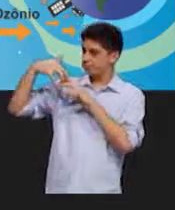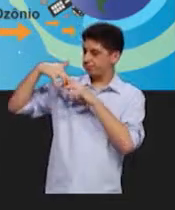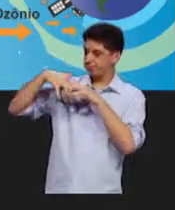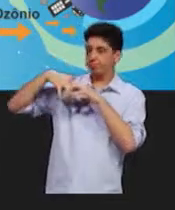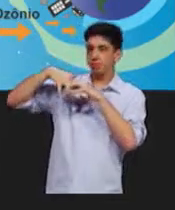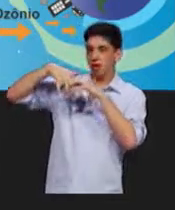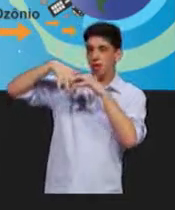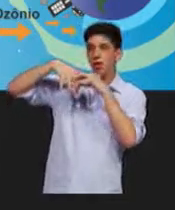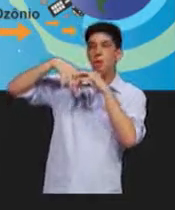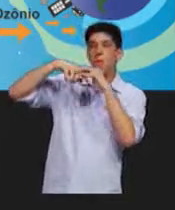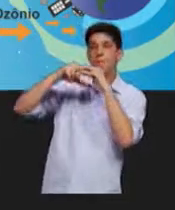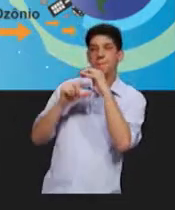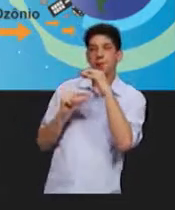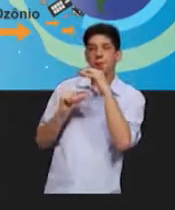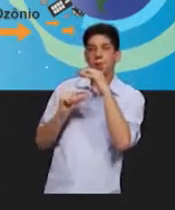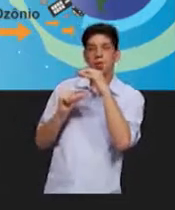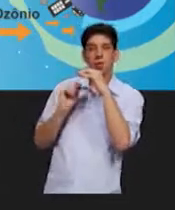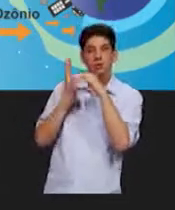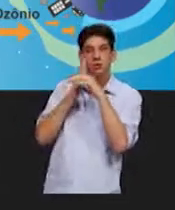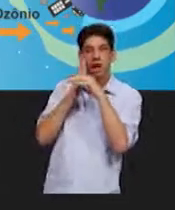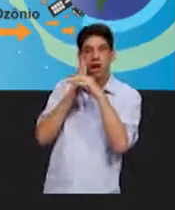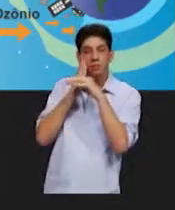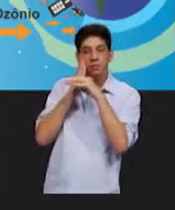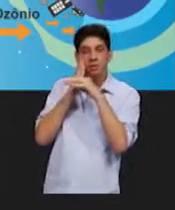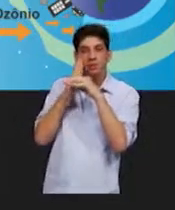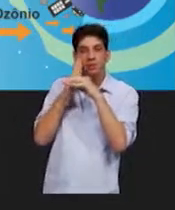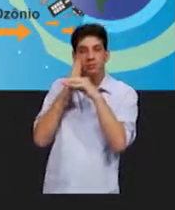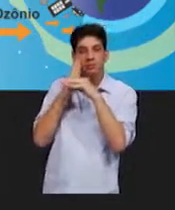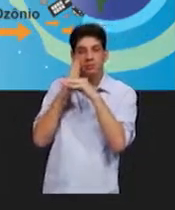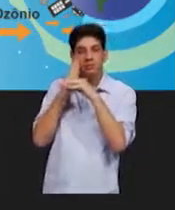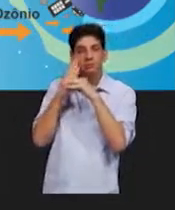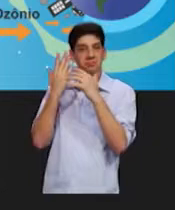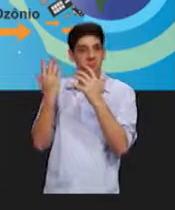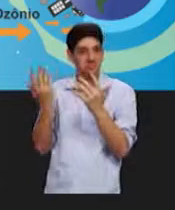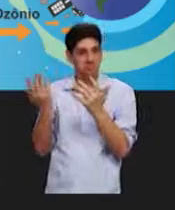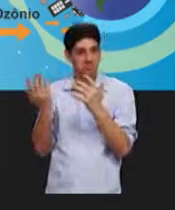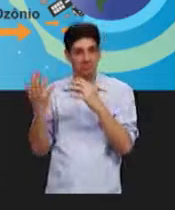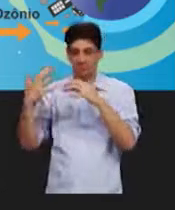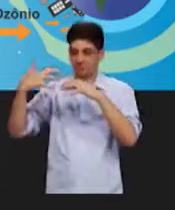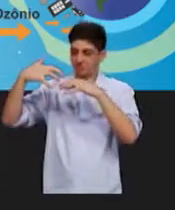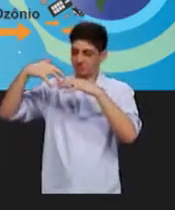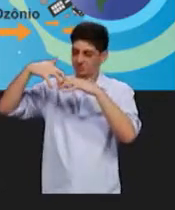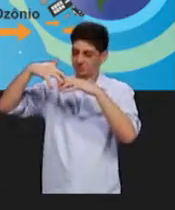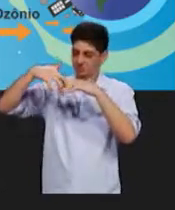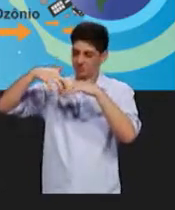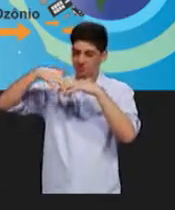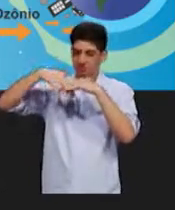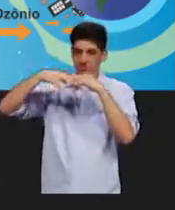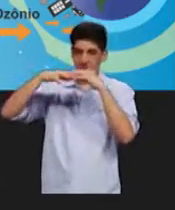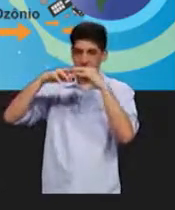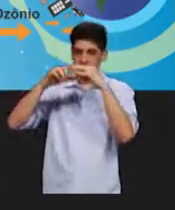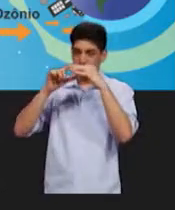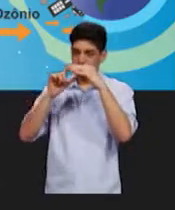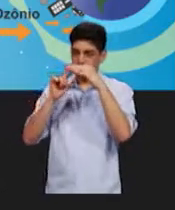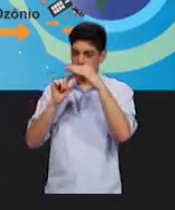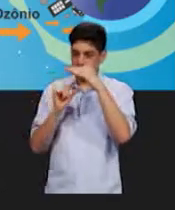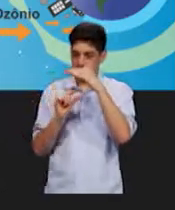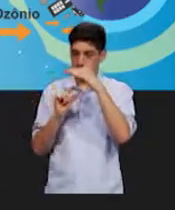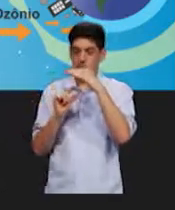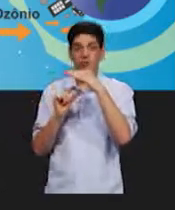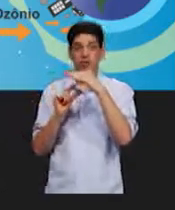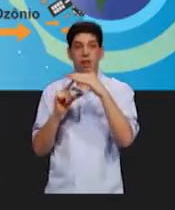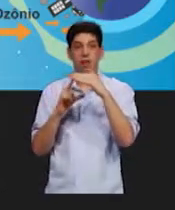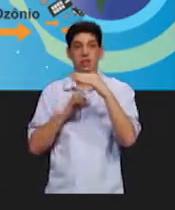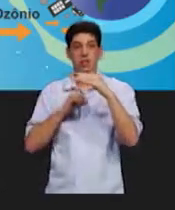automaticamente esses raios solares passam por essa camada de ozônio e com isso nós vamos encontrar